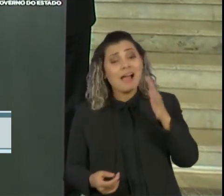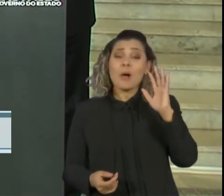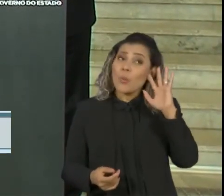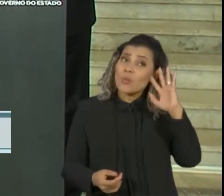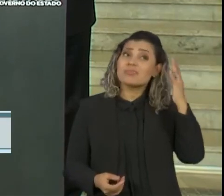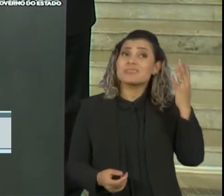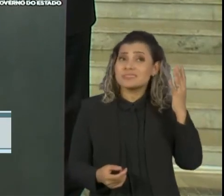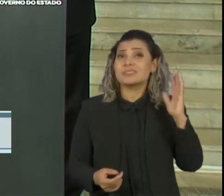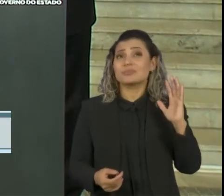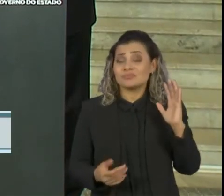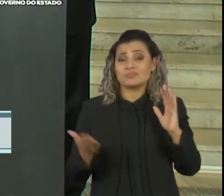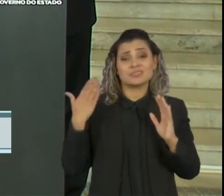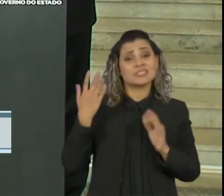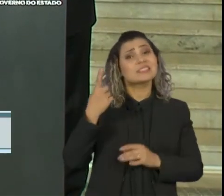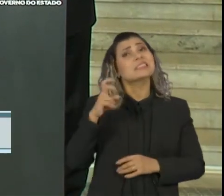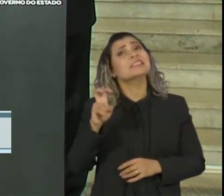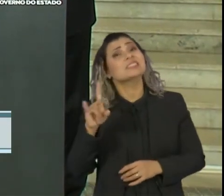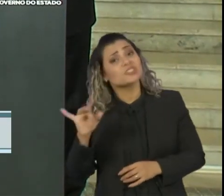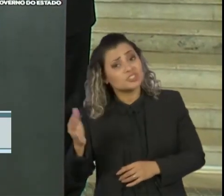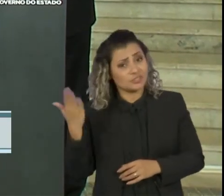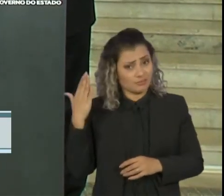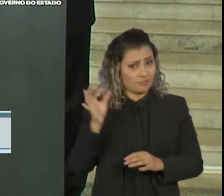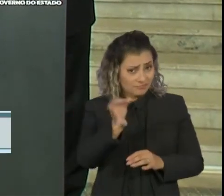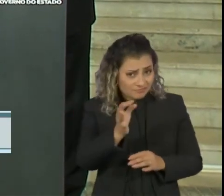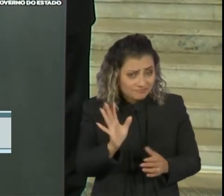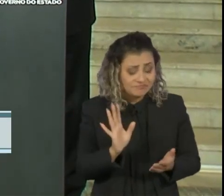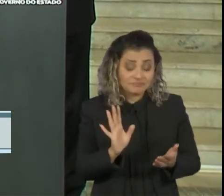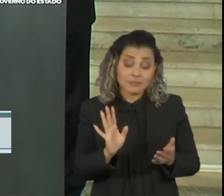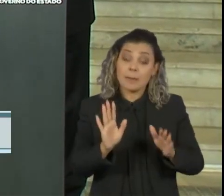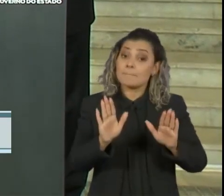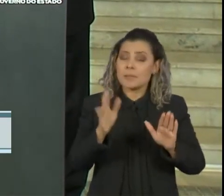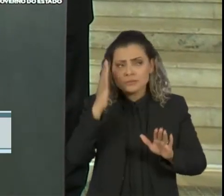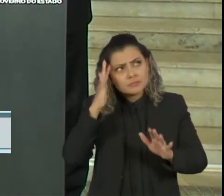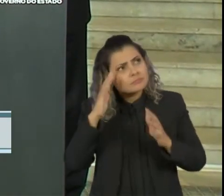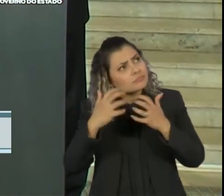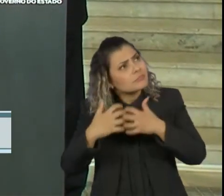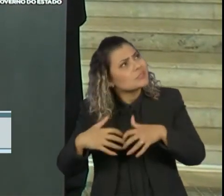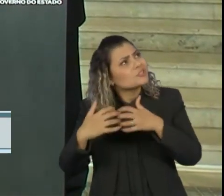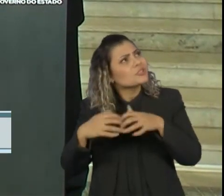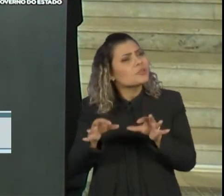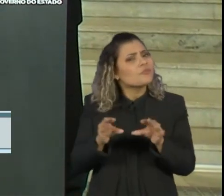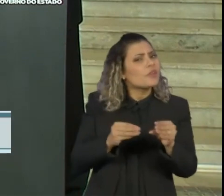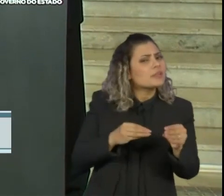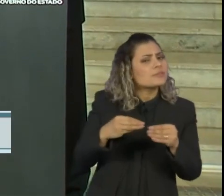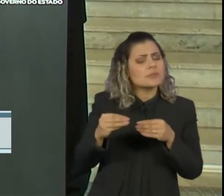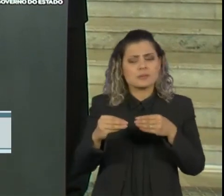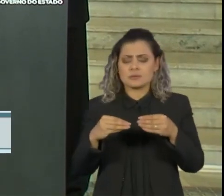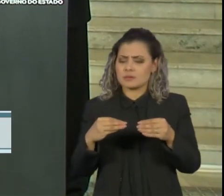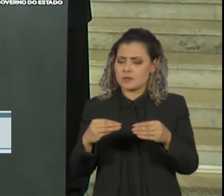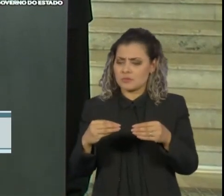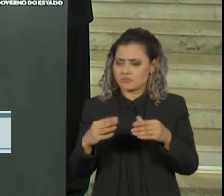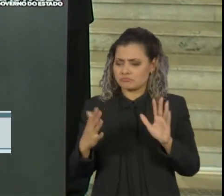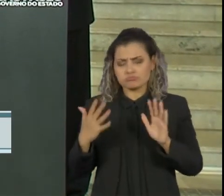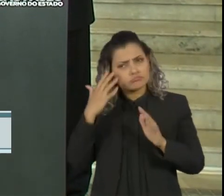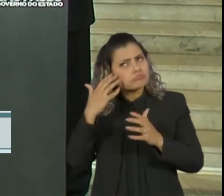menos, para trás. Pensando nessa flexibilização, o reflexo